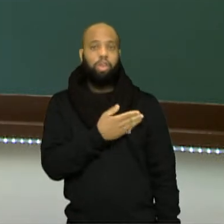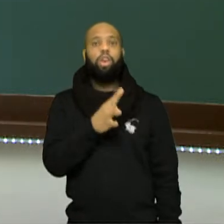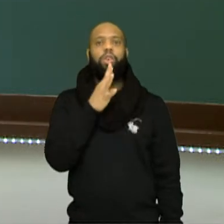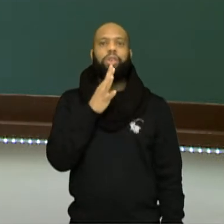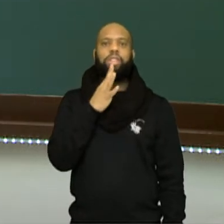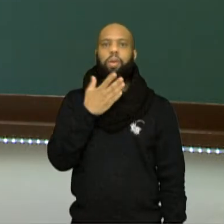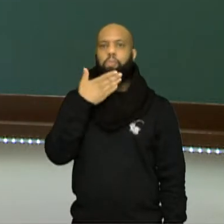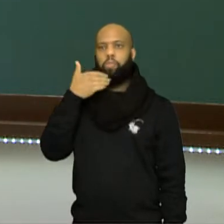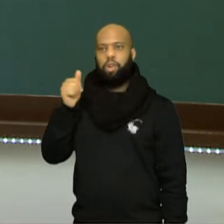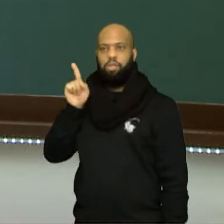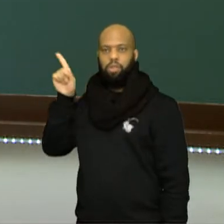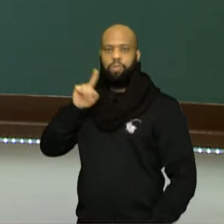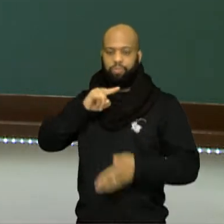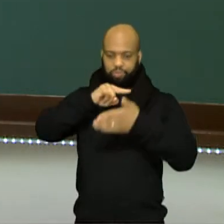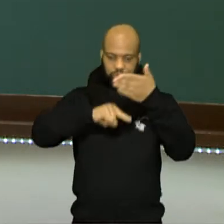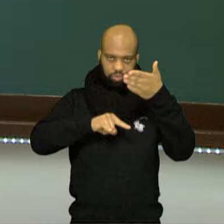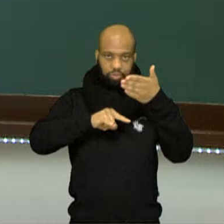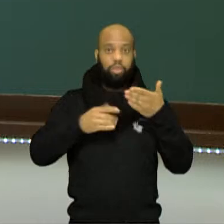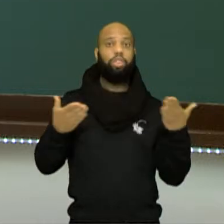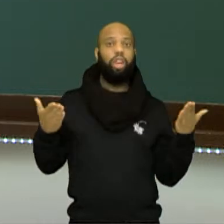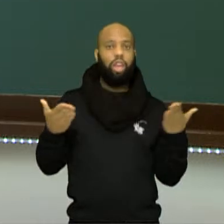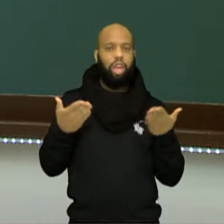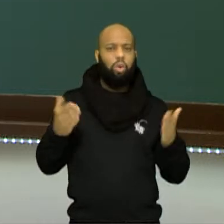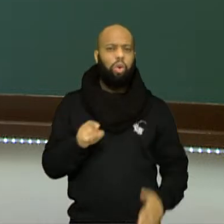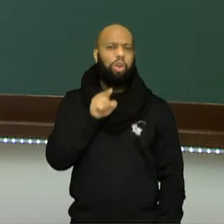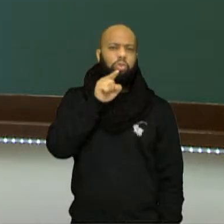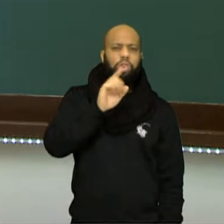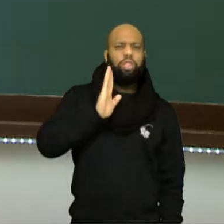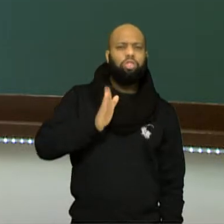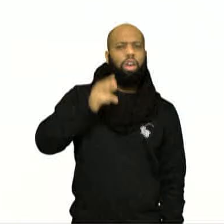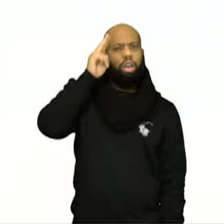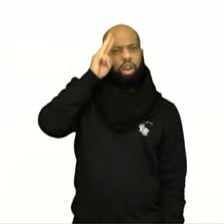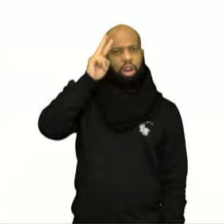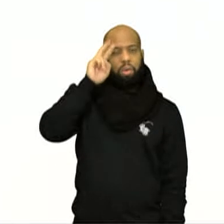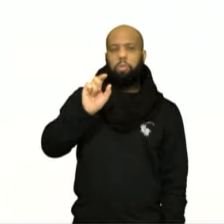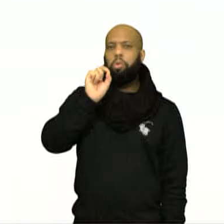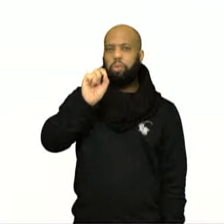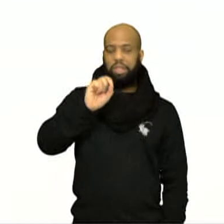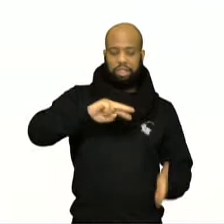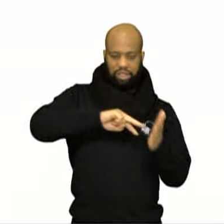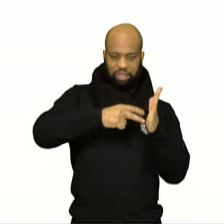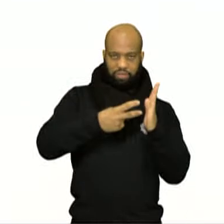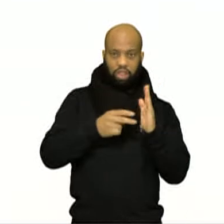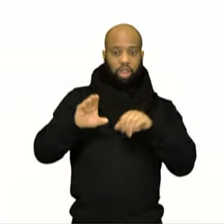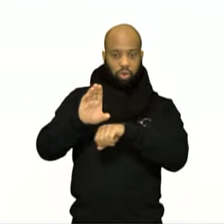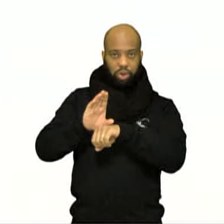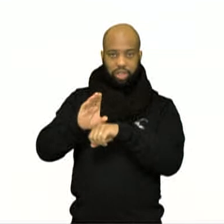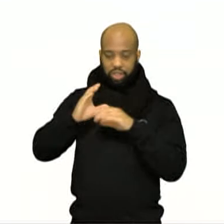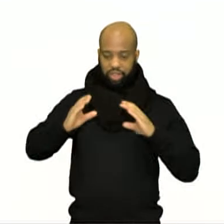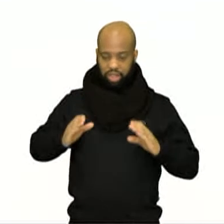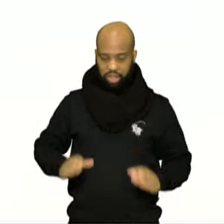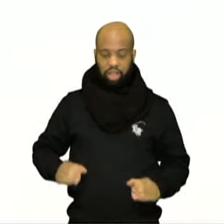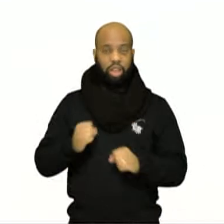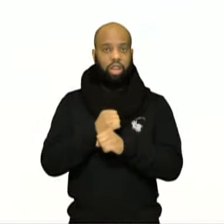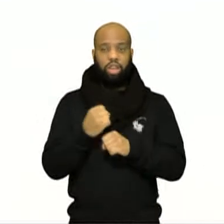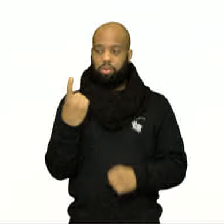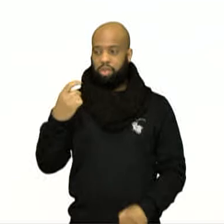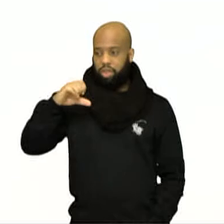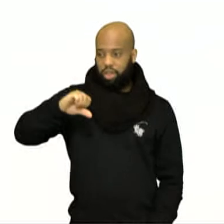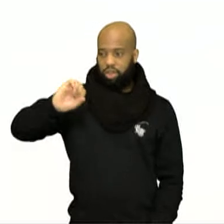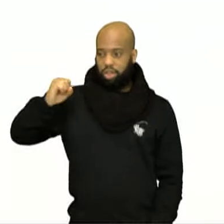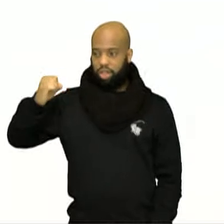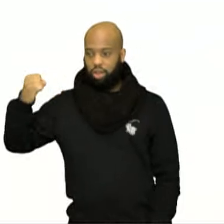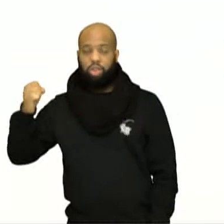este documento. Agora que você já lembrou que é a Constituição Cidadã de 1988, elabore